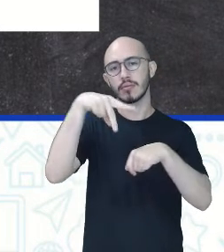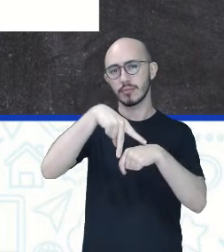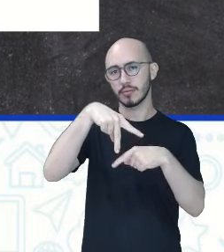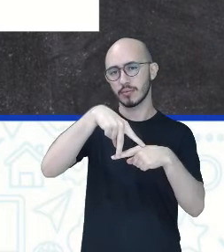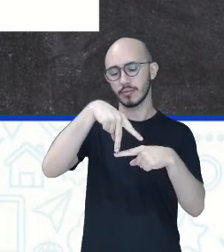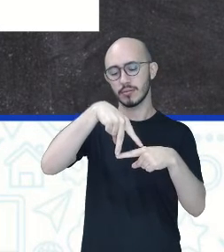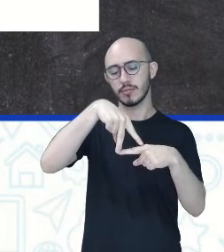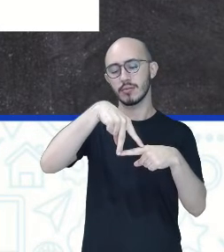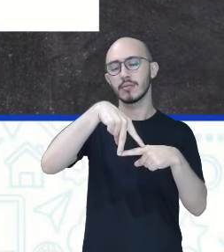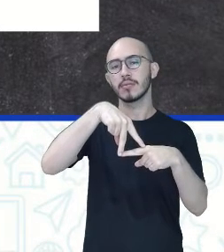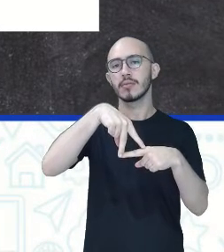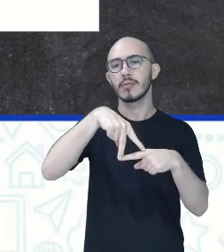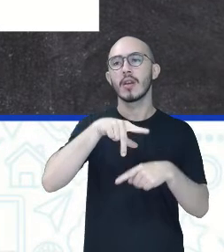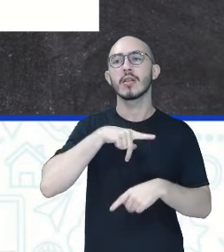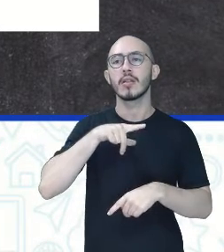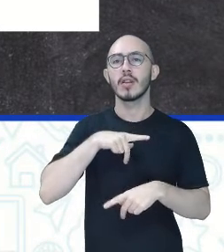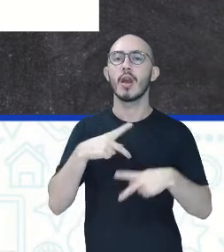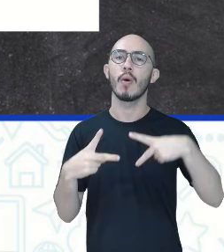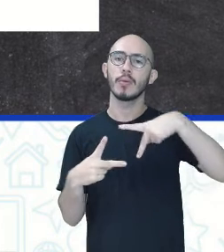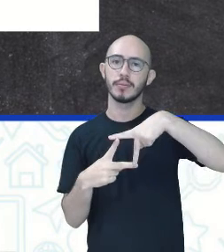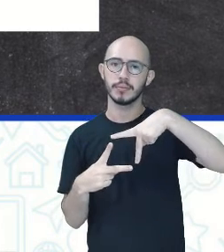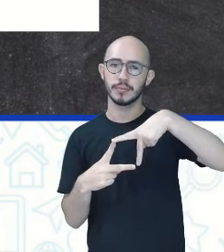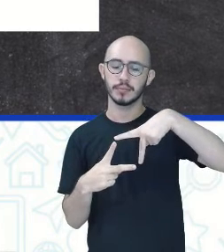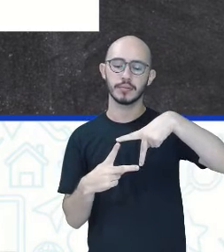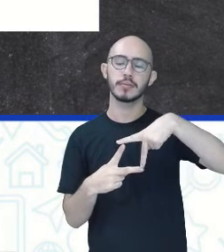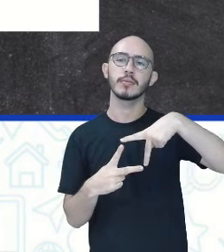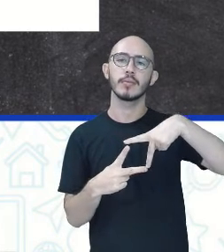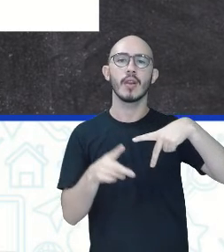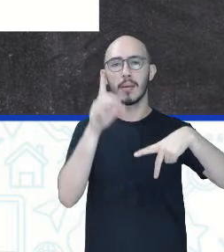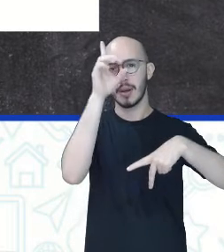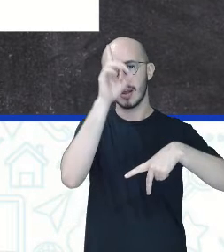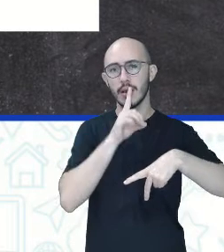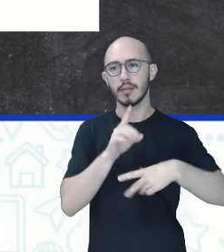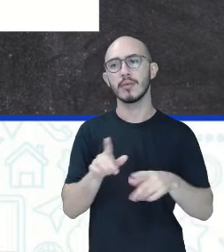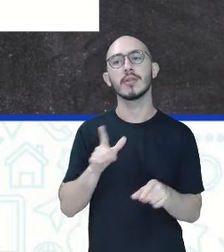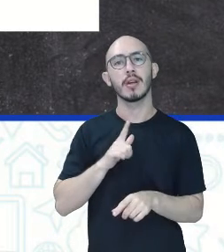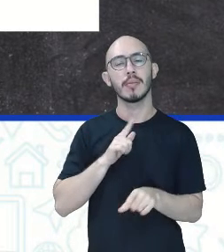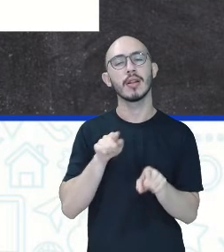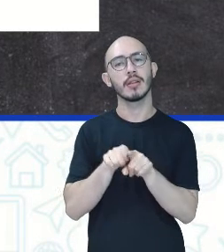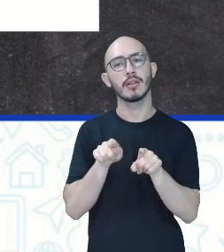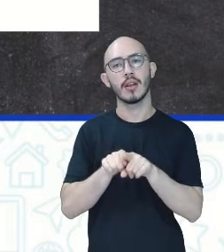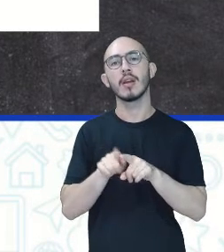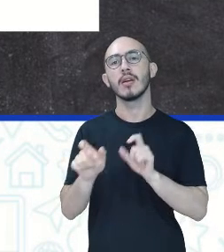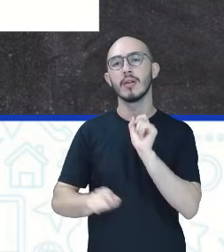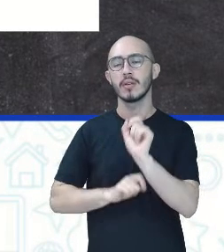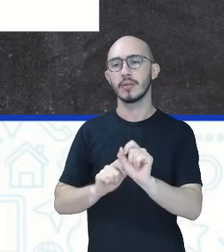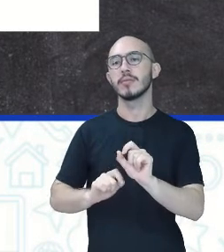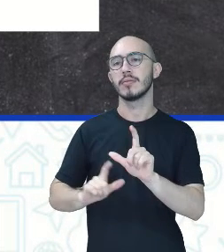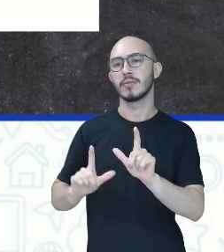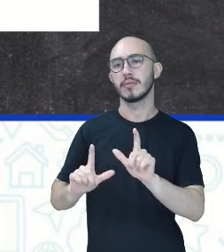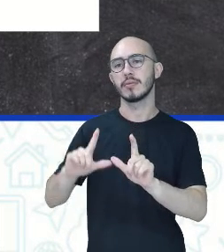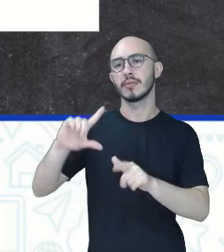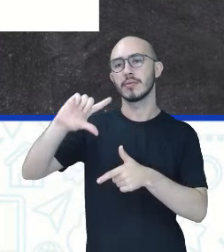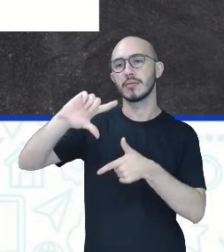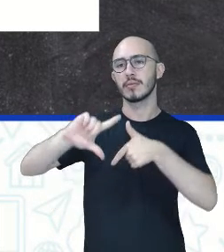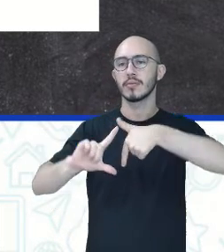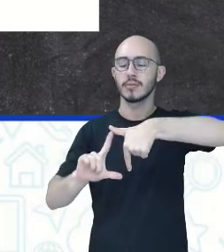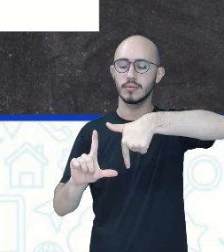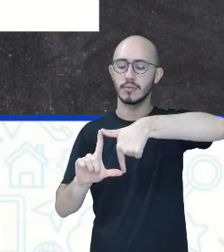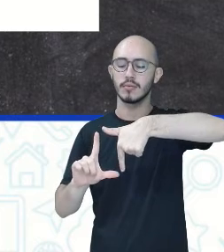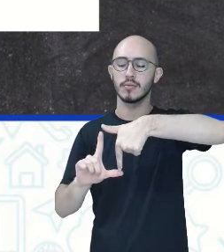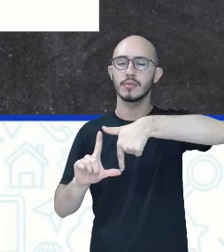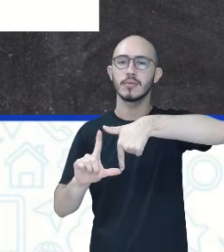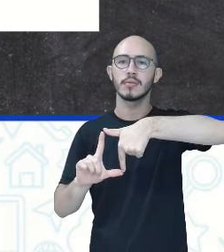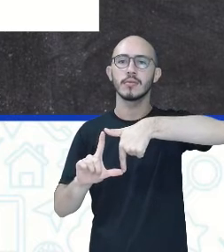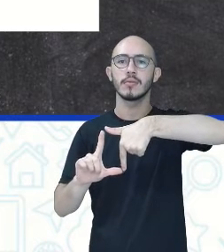triângulo, a gente tem um quadrado na região amarela e temos um retângulo na região azul.